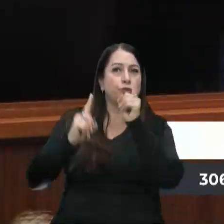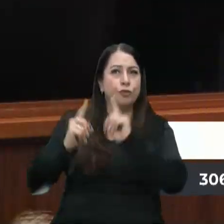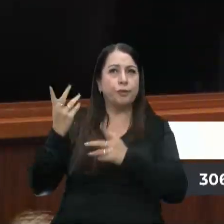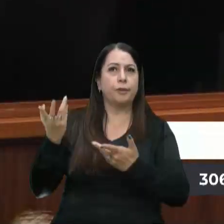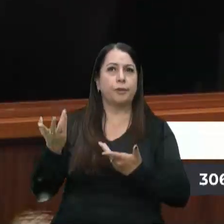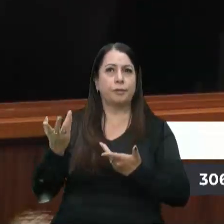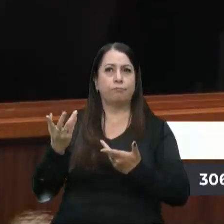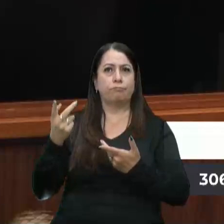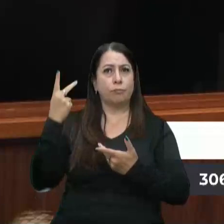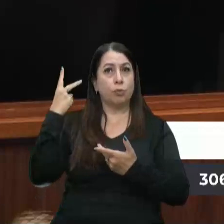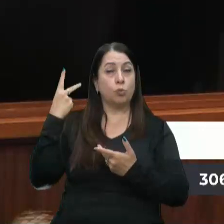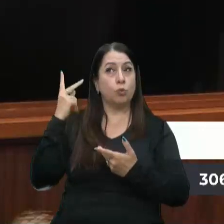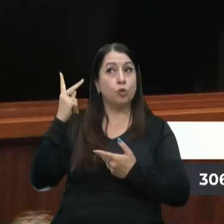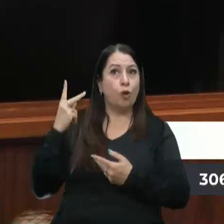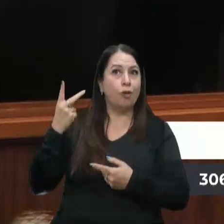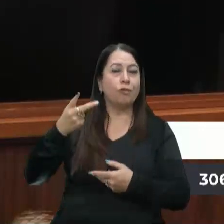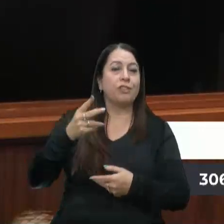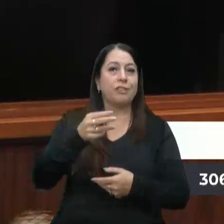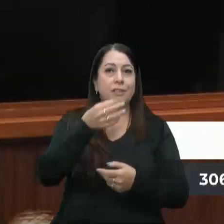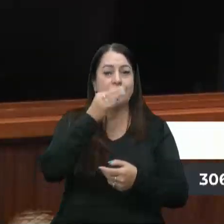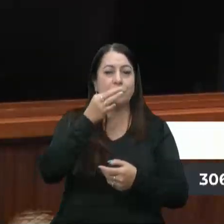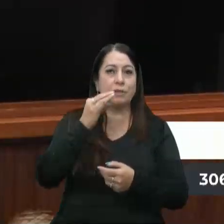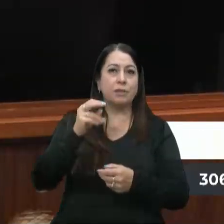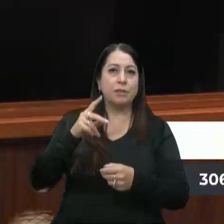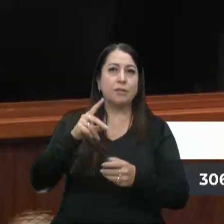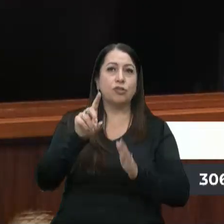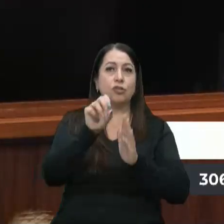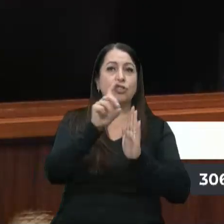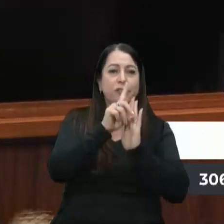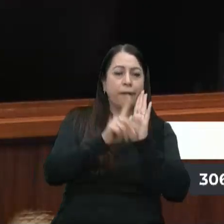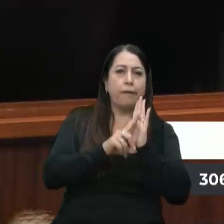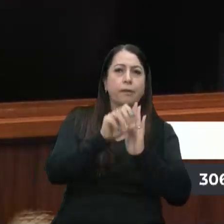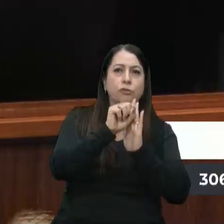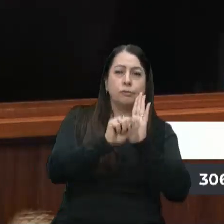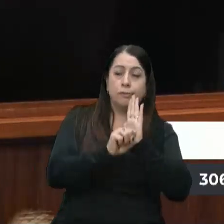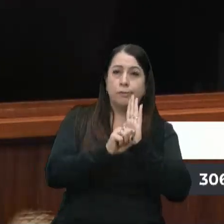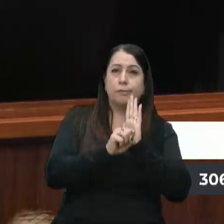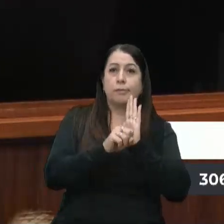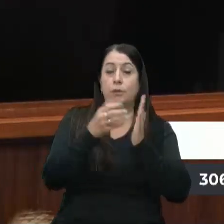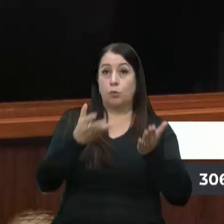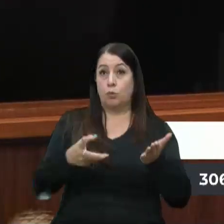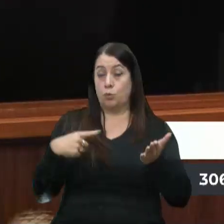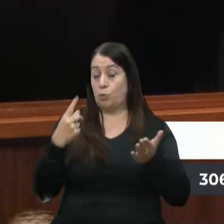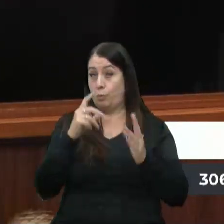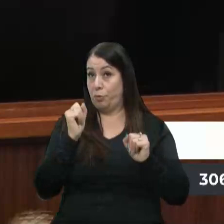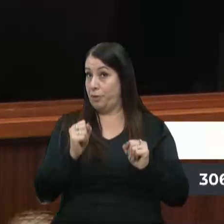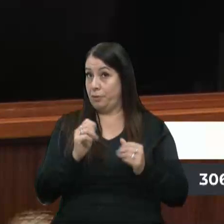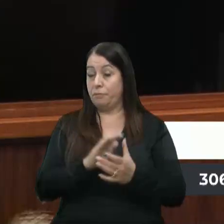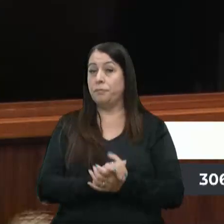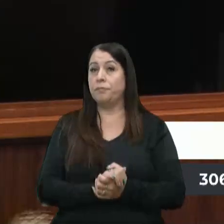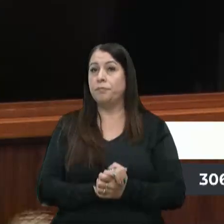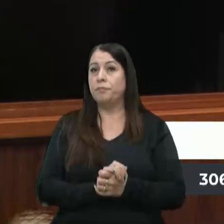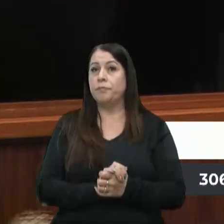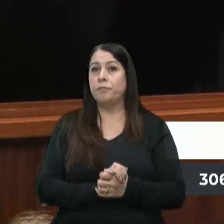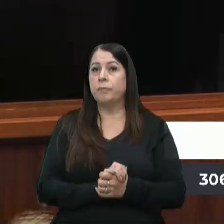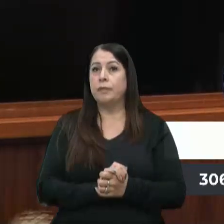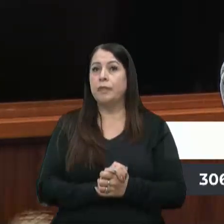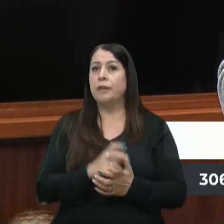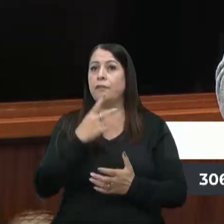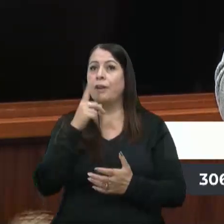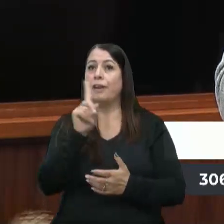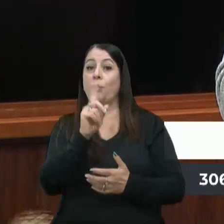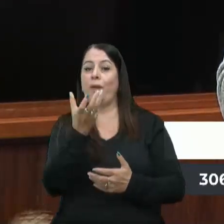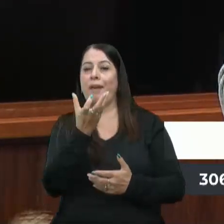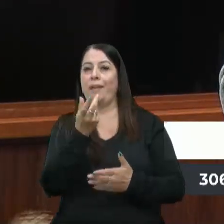o histórico de cada país vem de décadas de séculos agora o que nós não podemos é negar